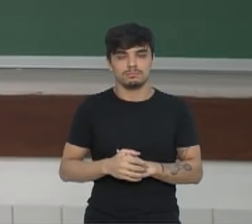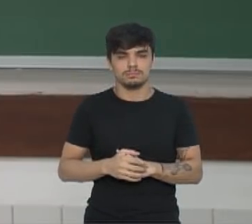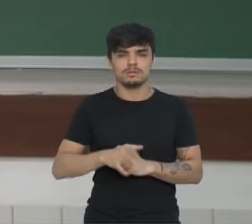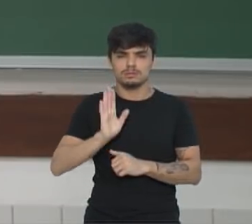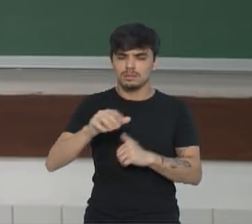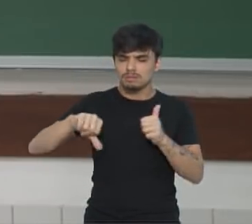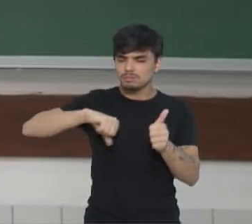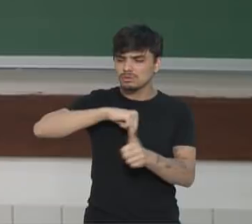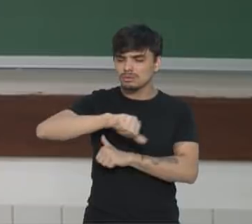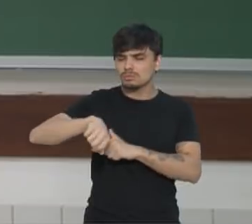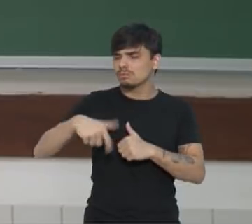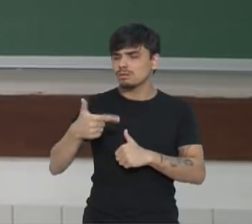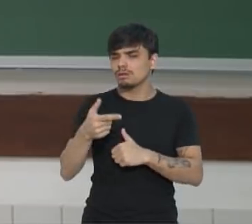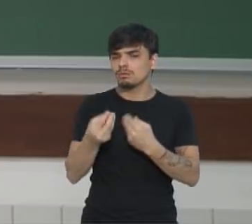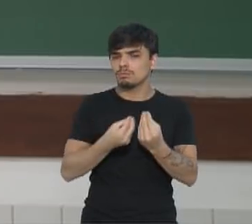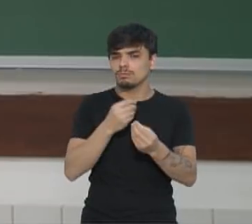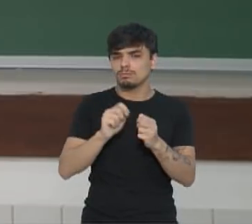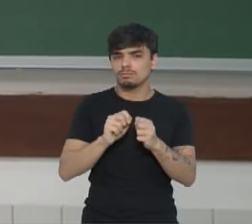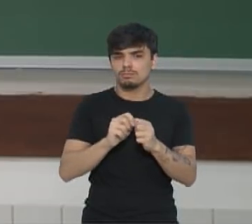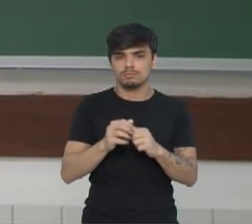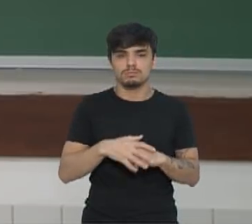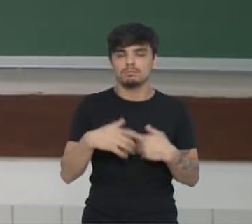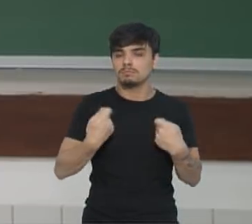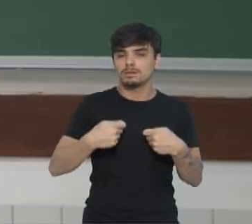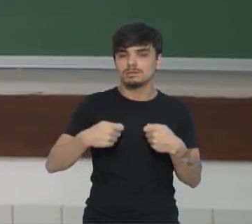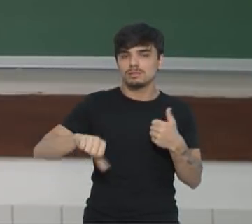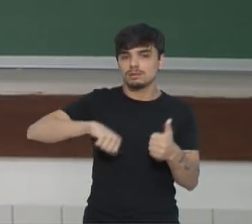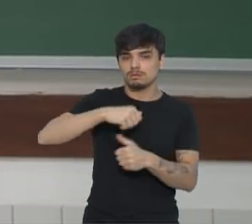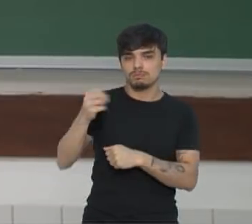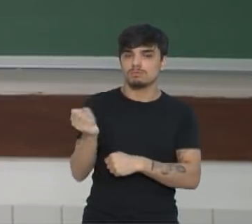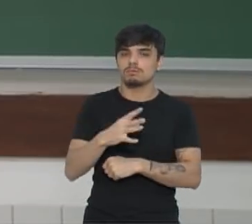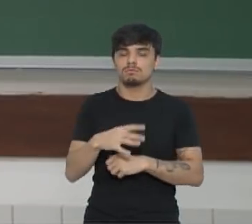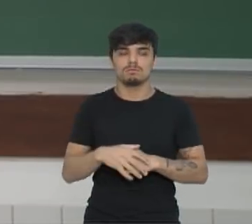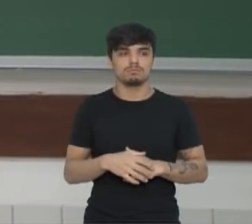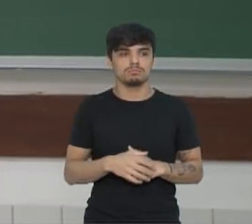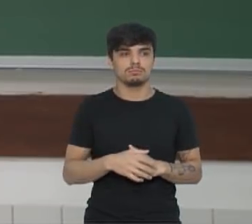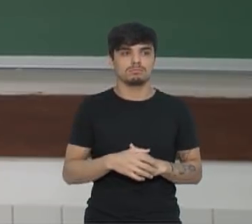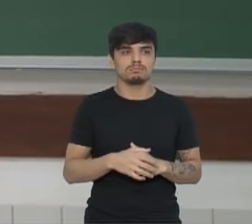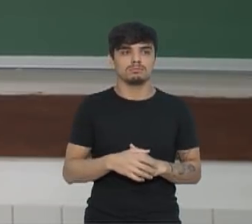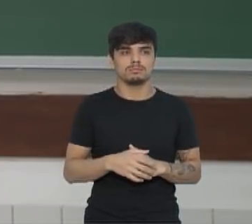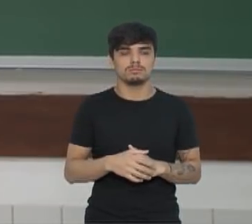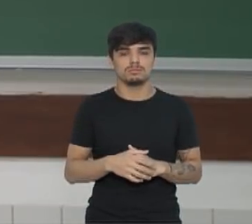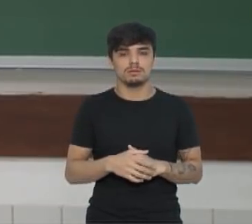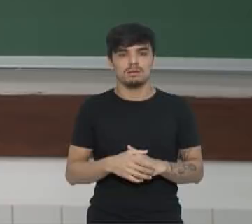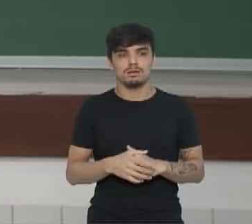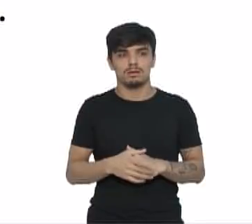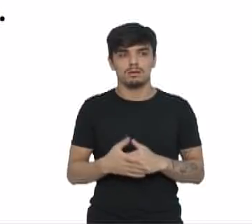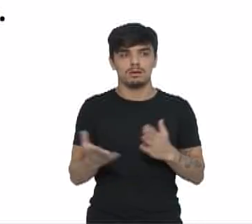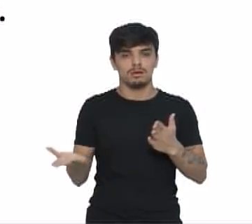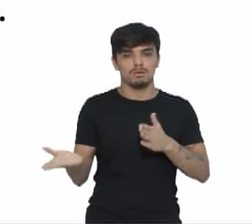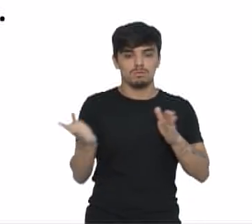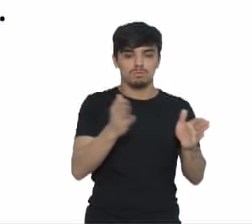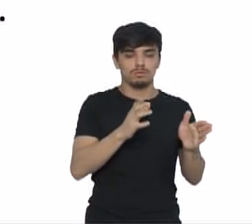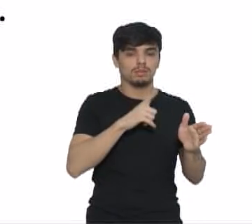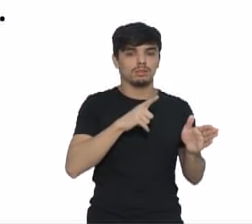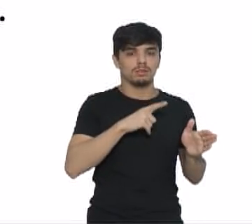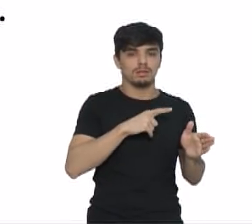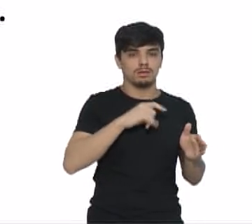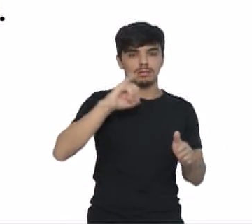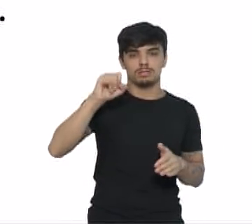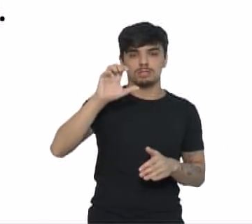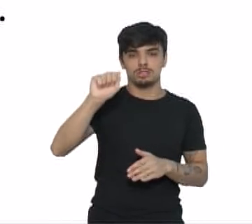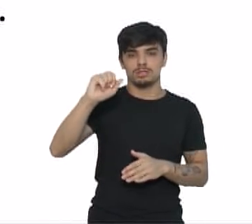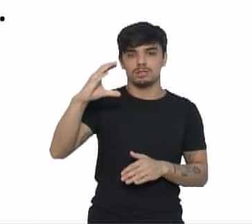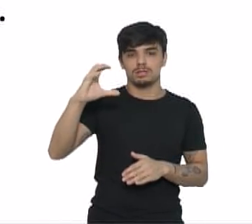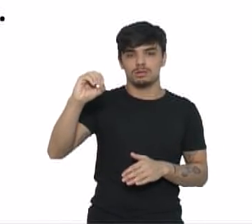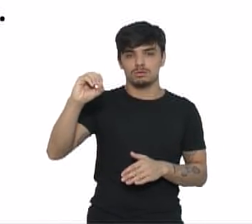foi mudado, já está bom. Tá? Não precisa de novas mudanças. Já para o outro lado, você vai ter um outro partido, os jacobinos,